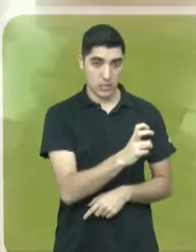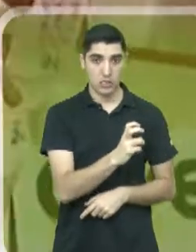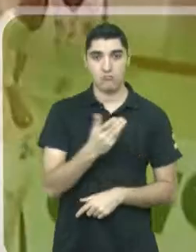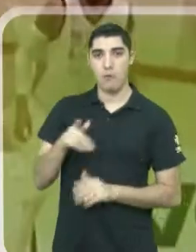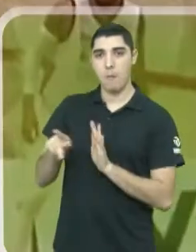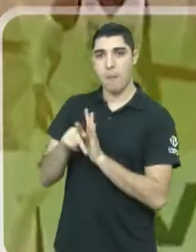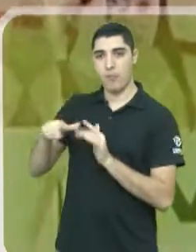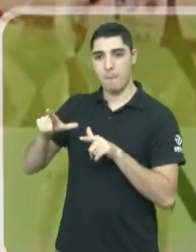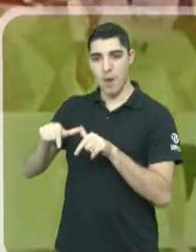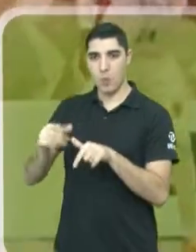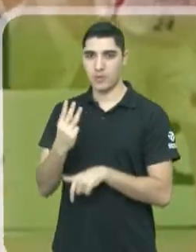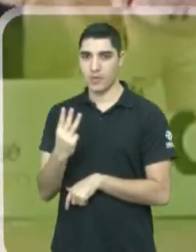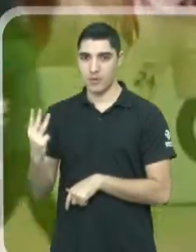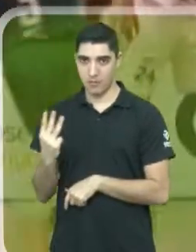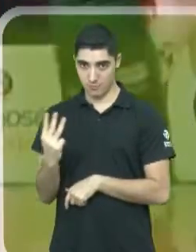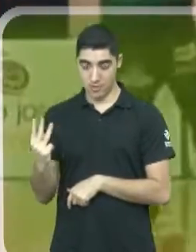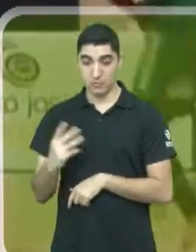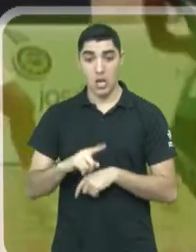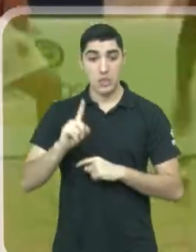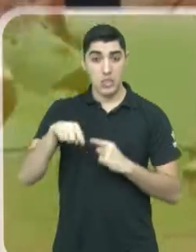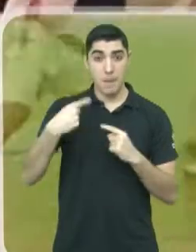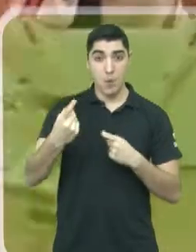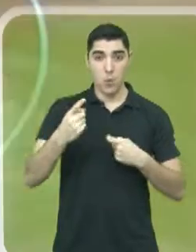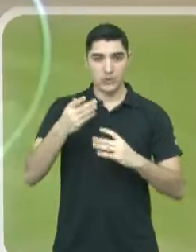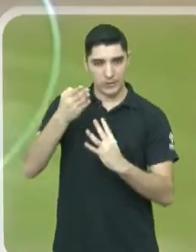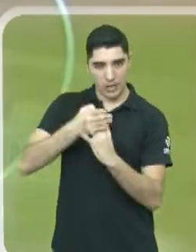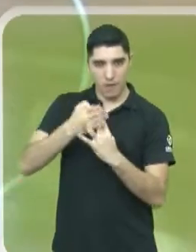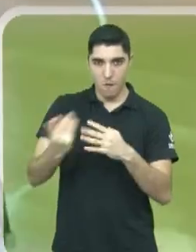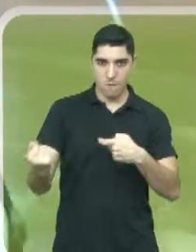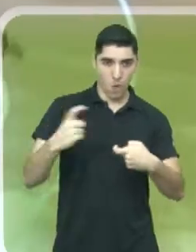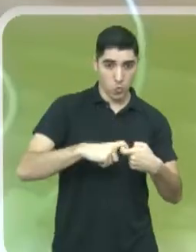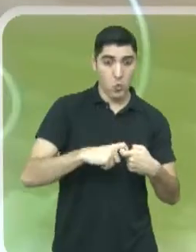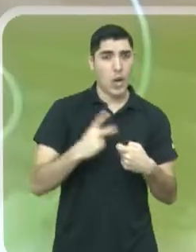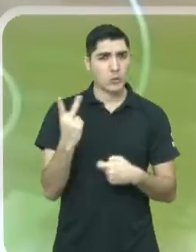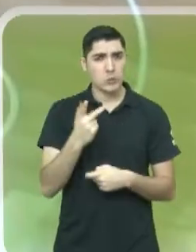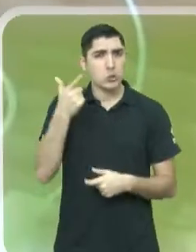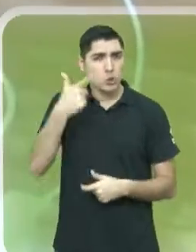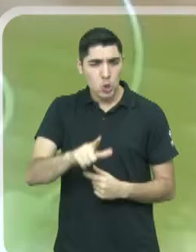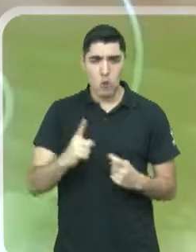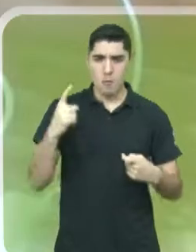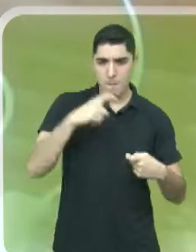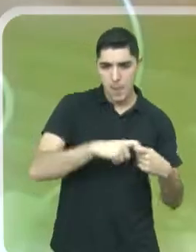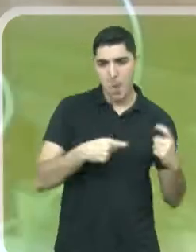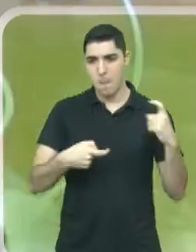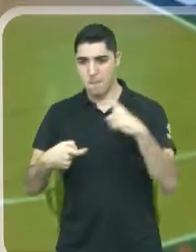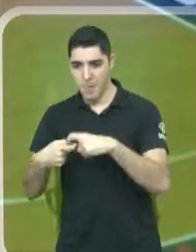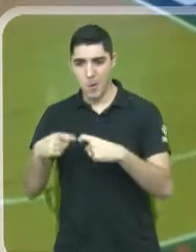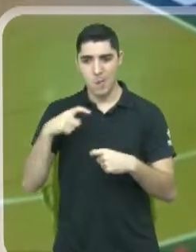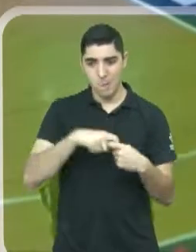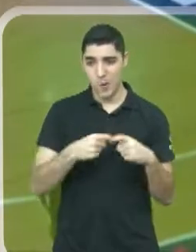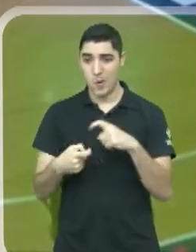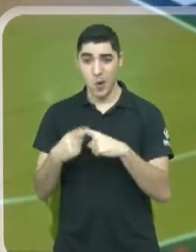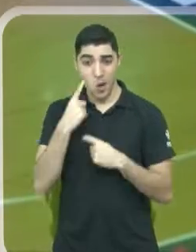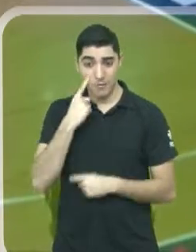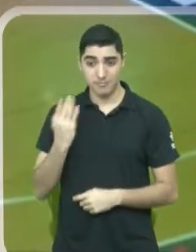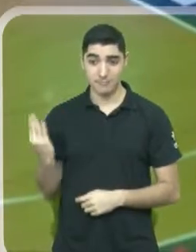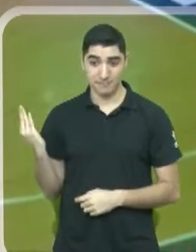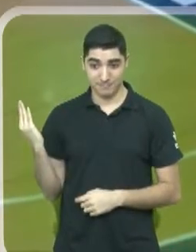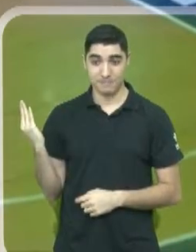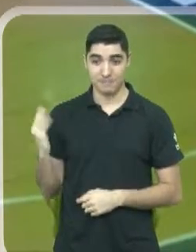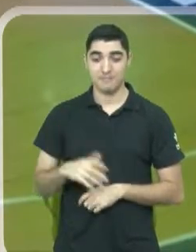35-33. Na volta do intervalo, as duas equipes novamente trocavam cestas e o empate era presente no placar até